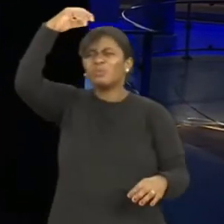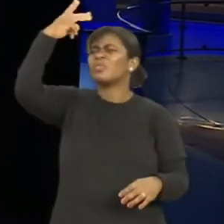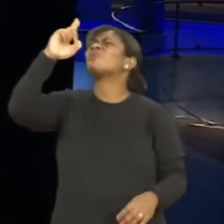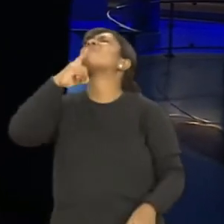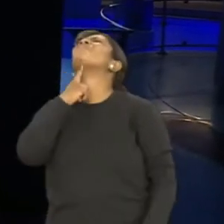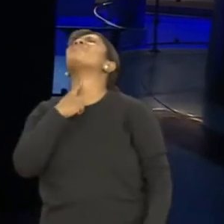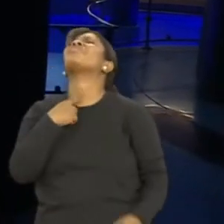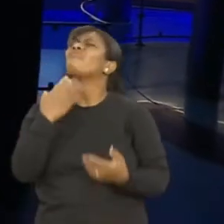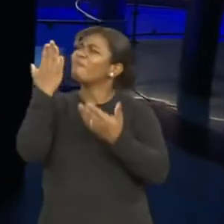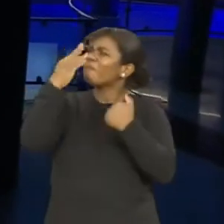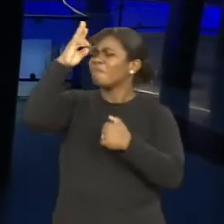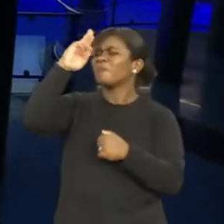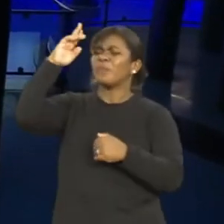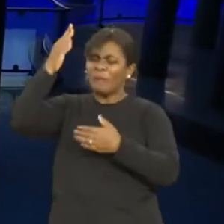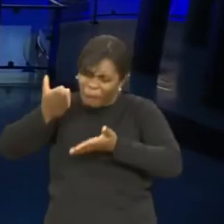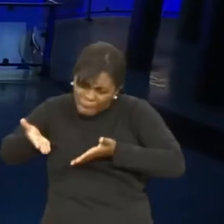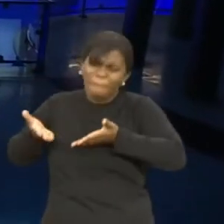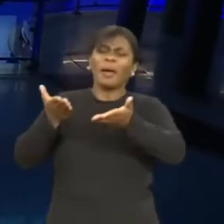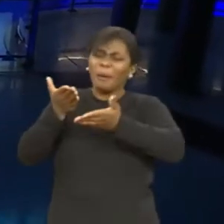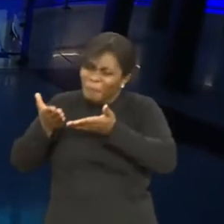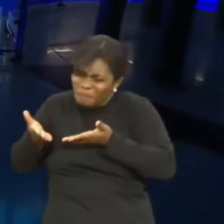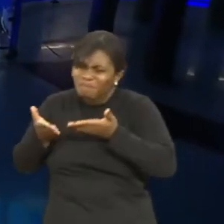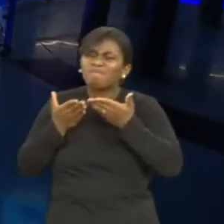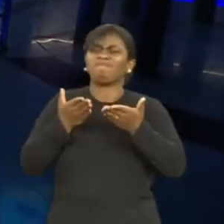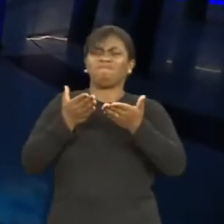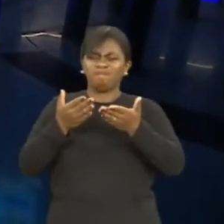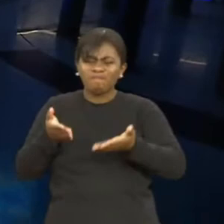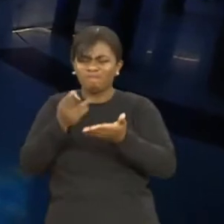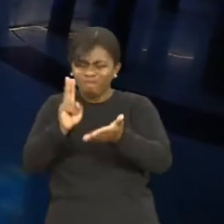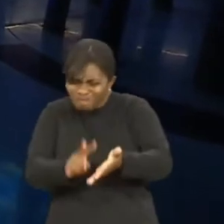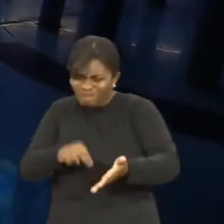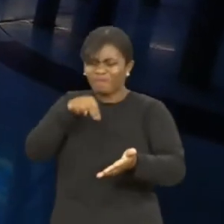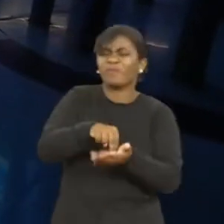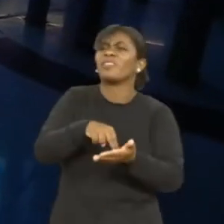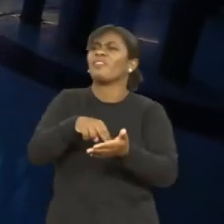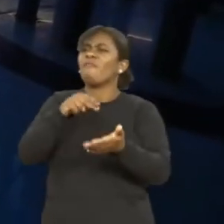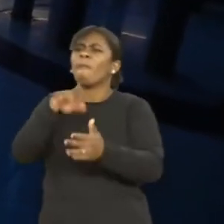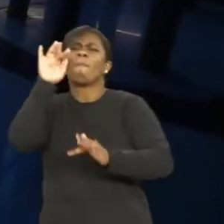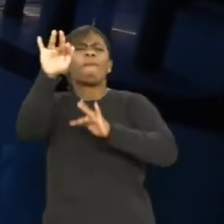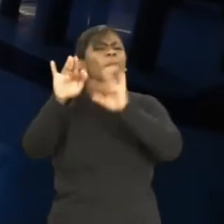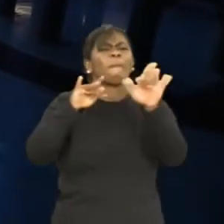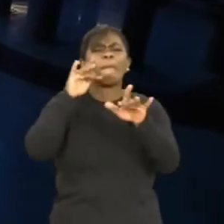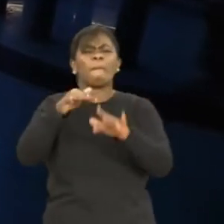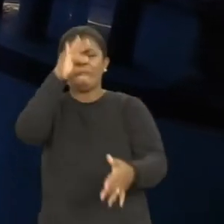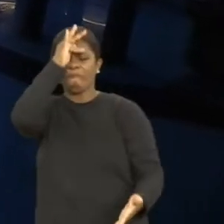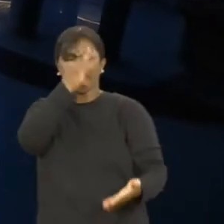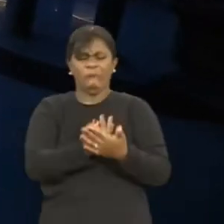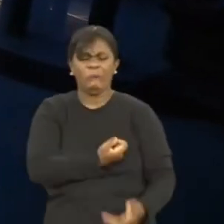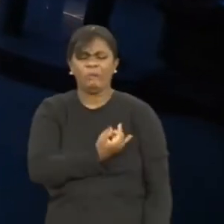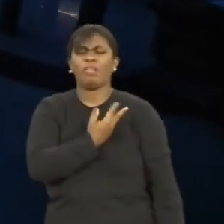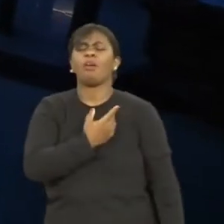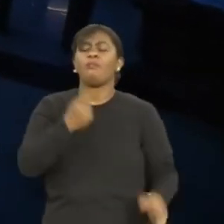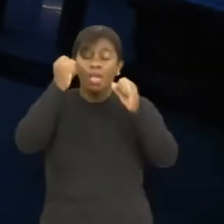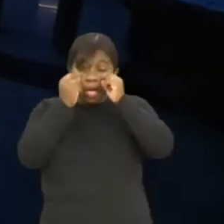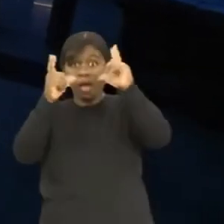Senhor, vem levantar o Israel de Deus. Vem avivar a tua obra. Vem, meu Pai,